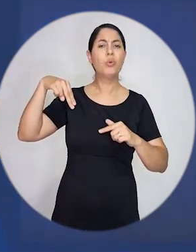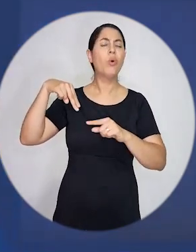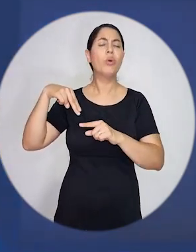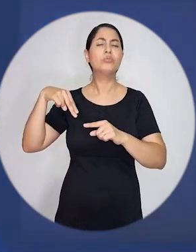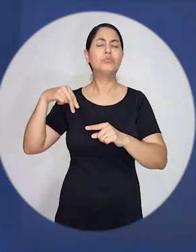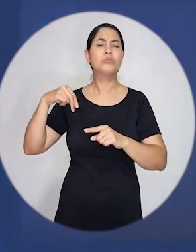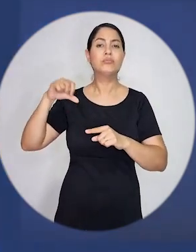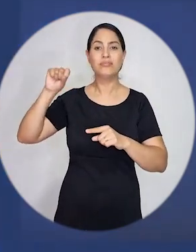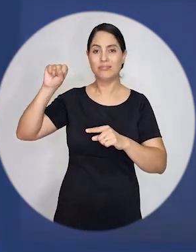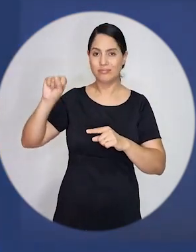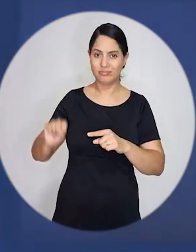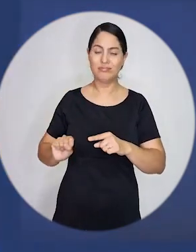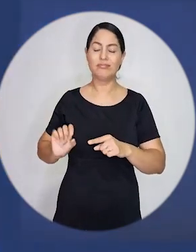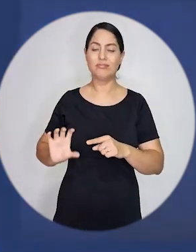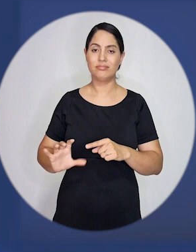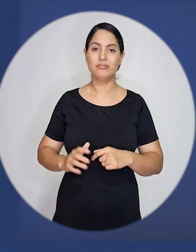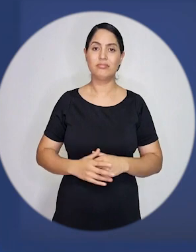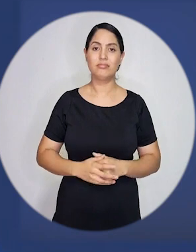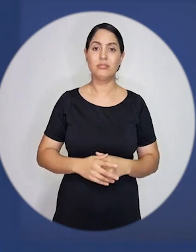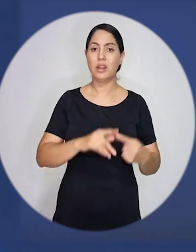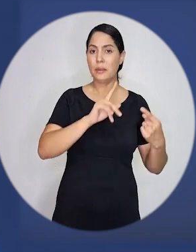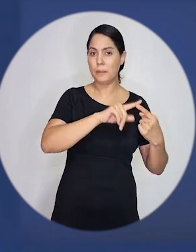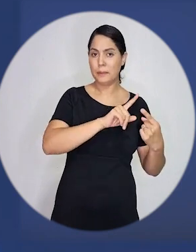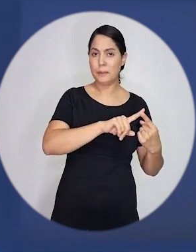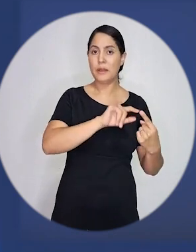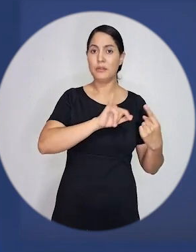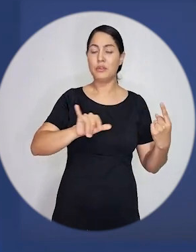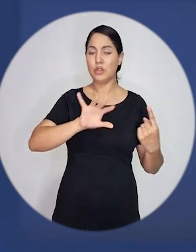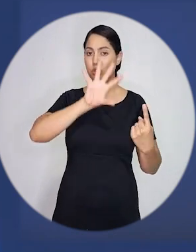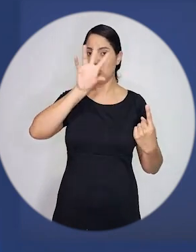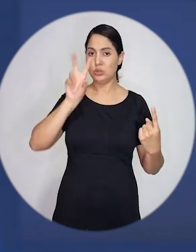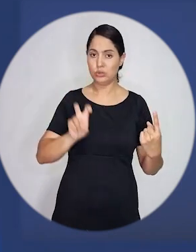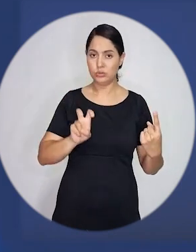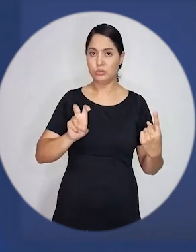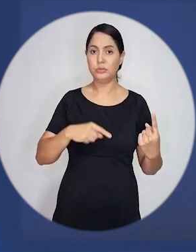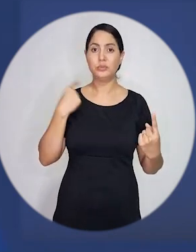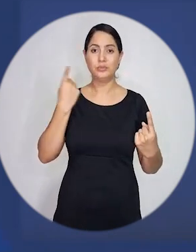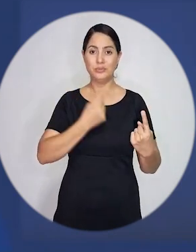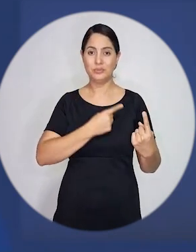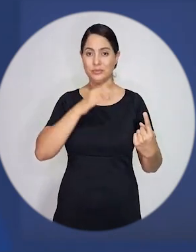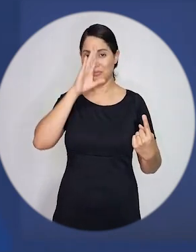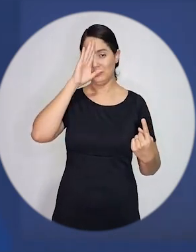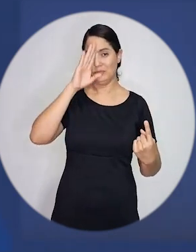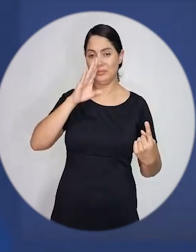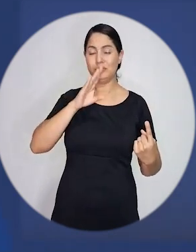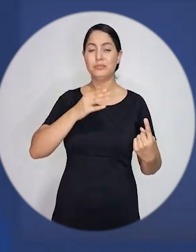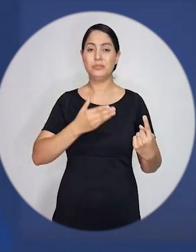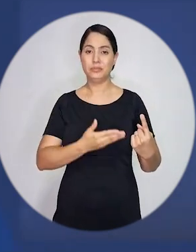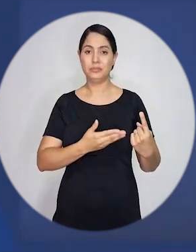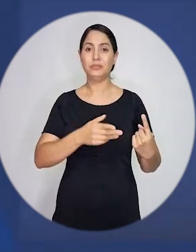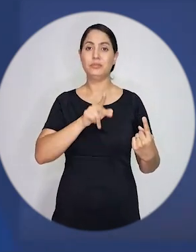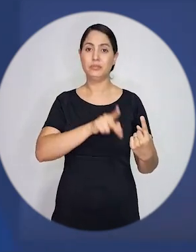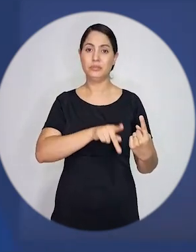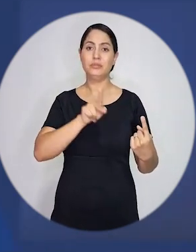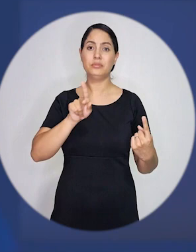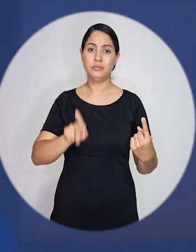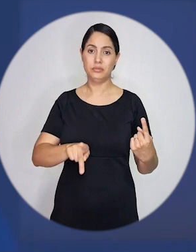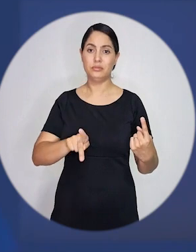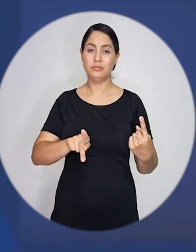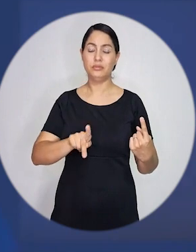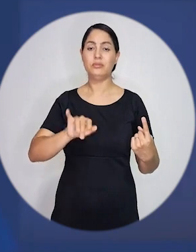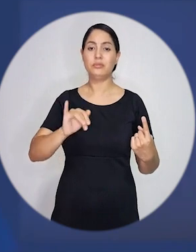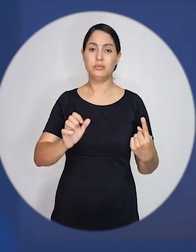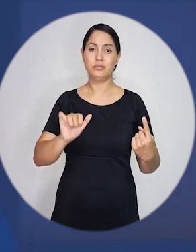no sudeste. Primeiro, quero tecer breves considerações sobre o nosso patrono local,